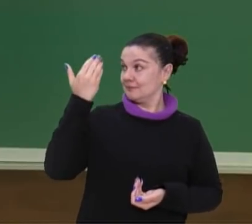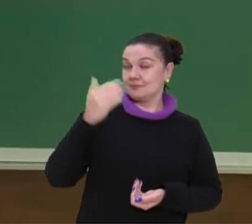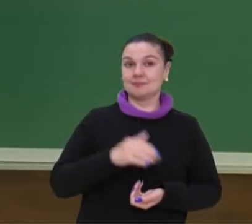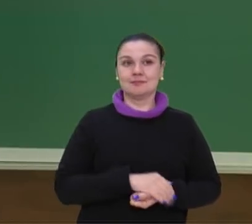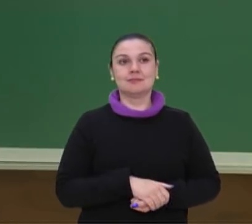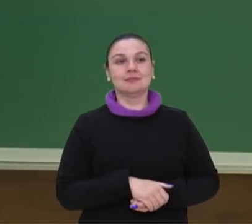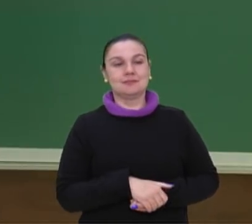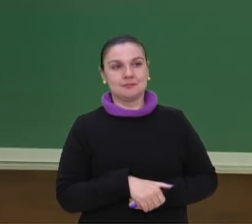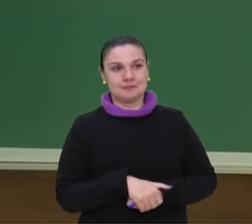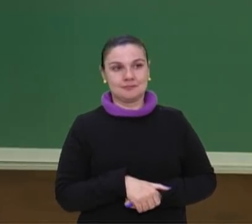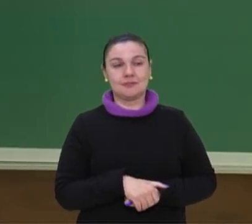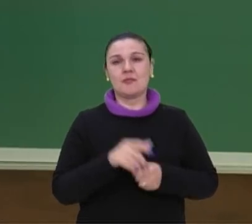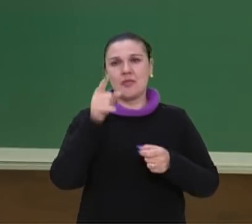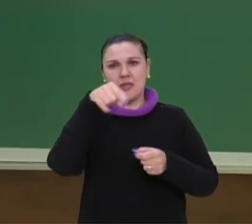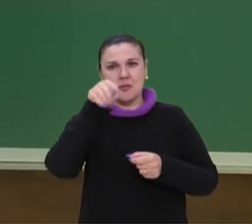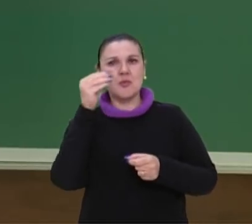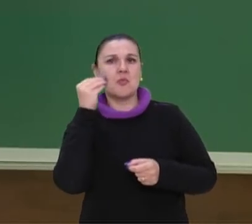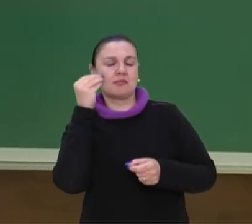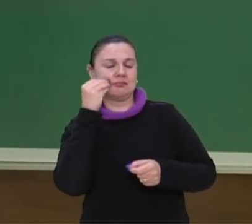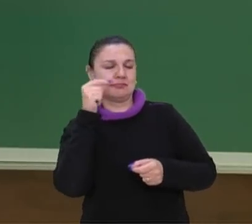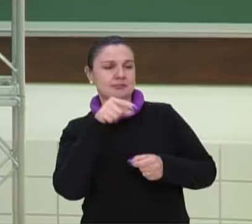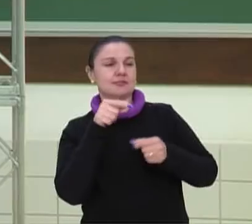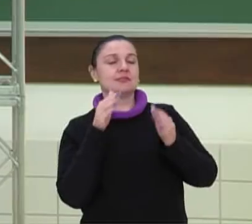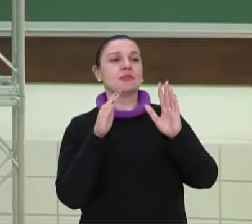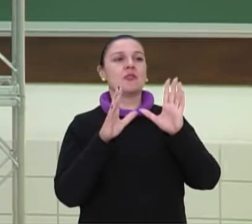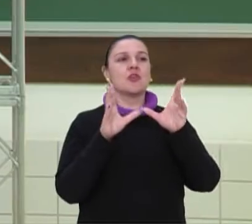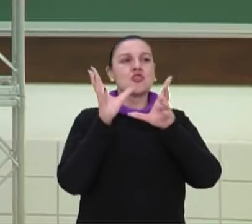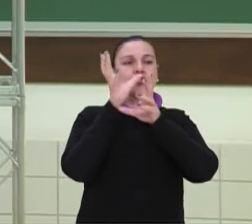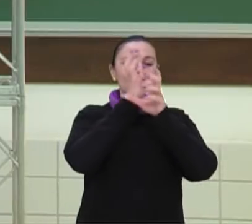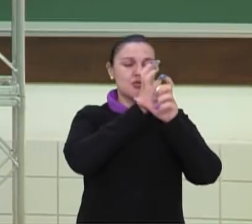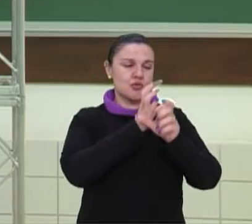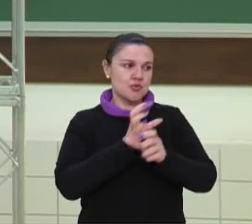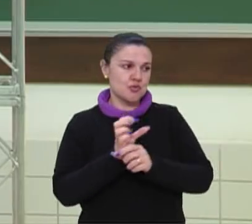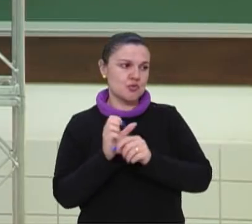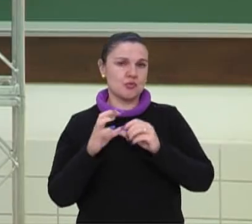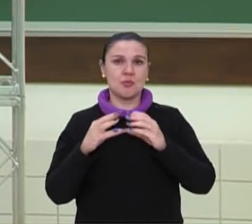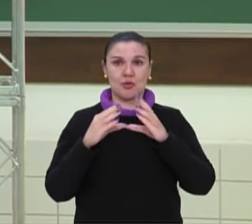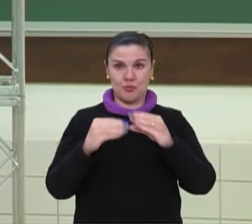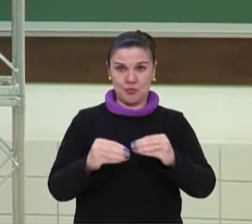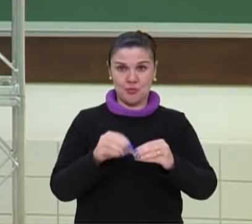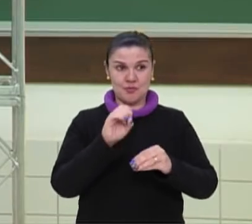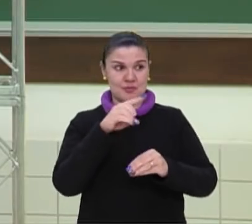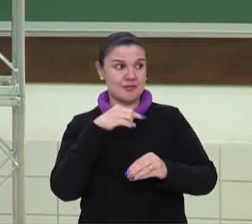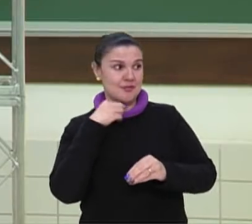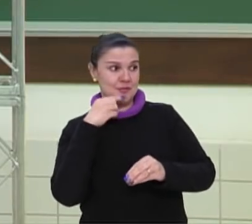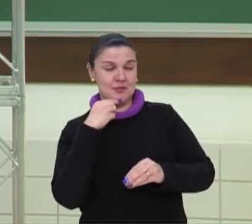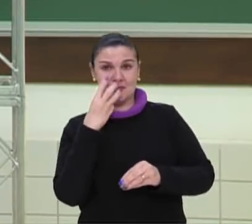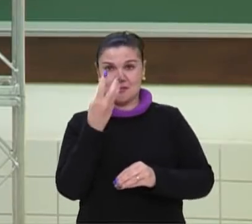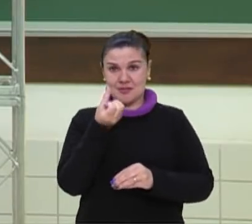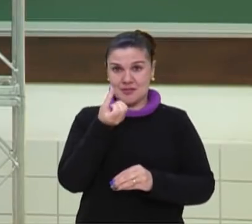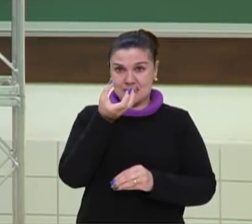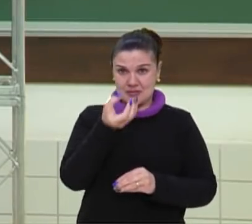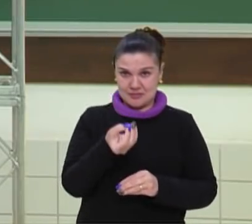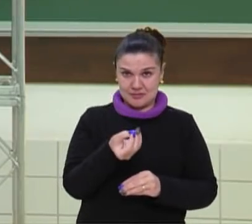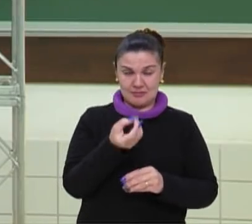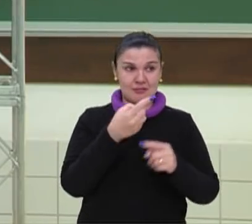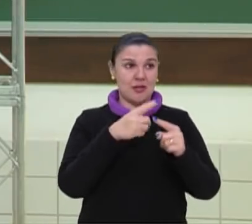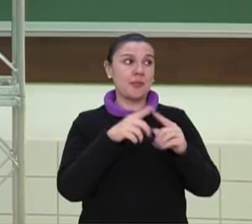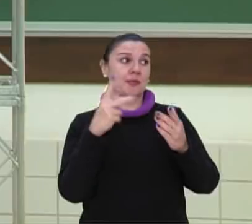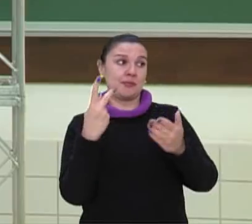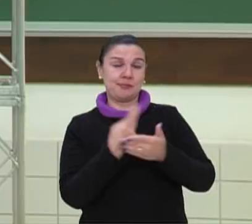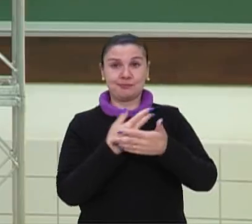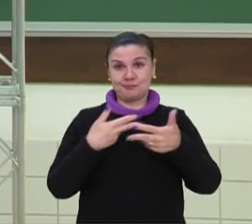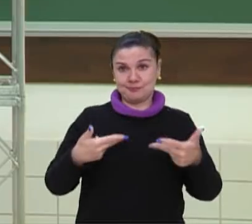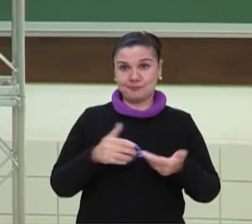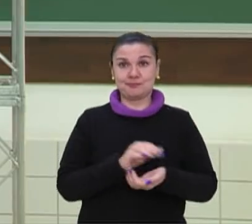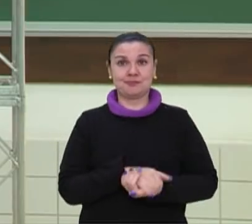né, depois vocês podem sempre tirar essa prova real, né? Somar todos os ângulos. Se não der 360, é porque eu errei em algum